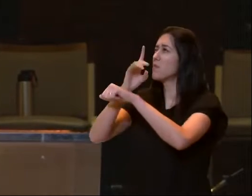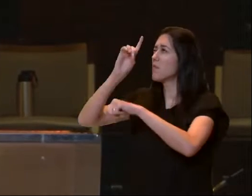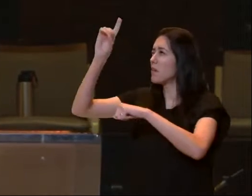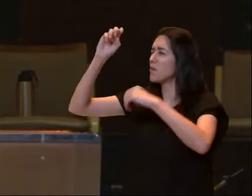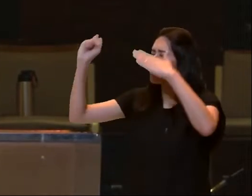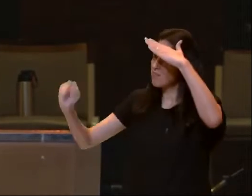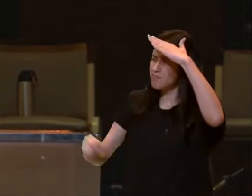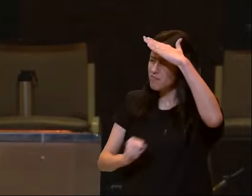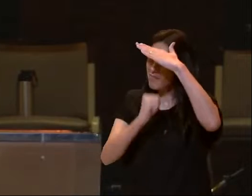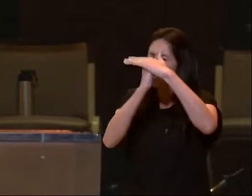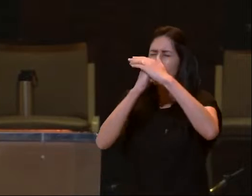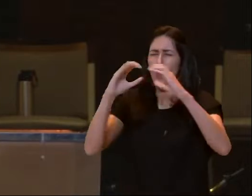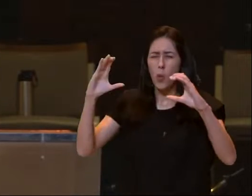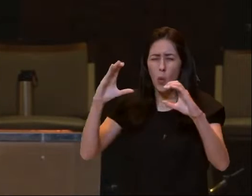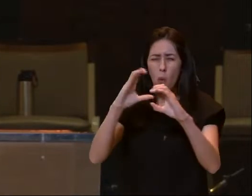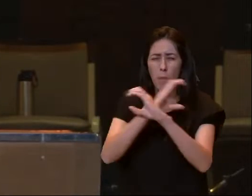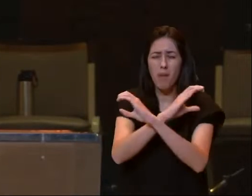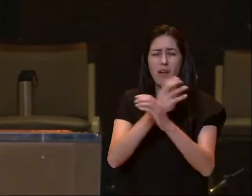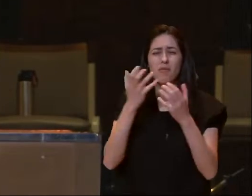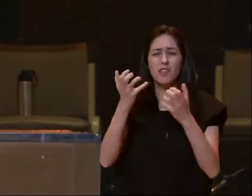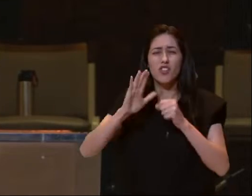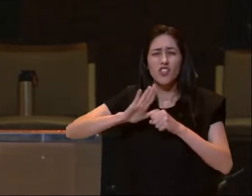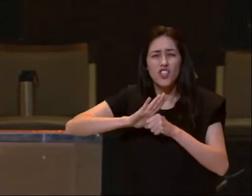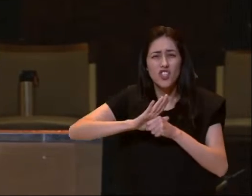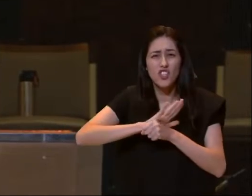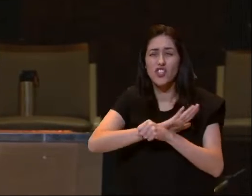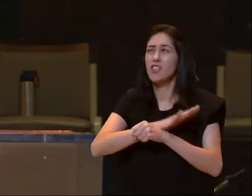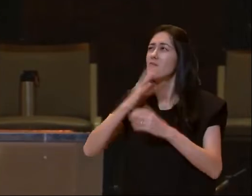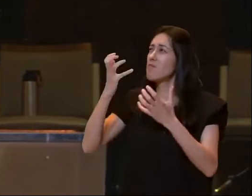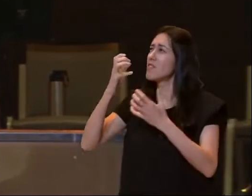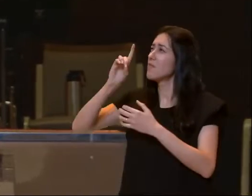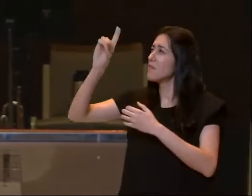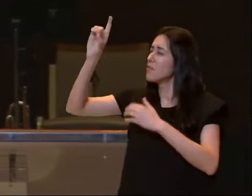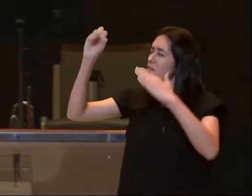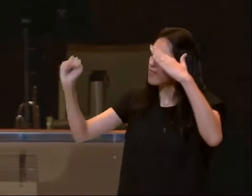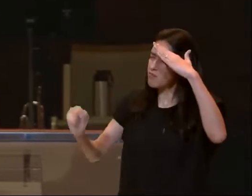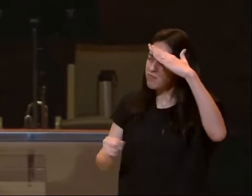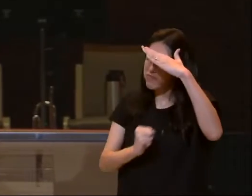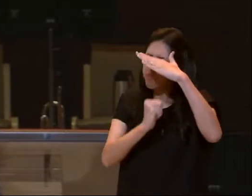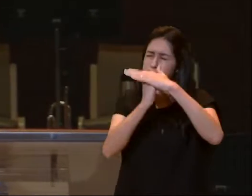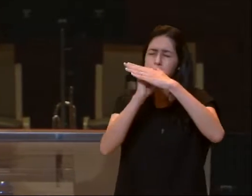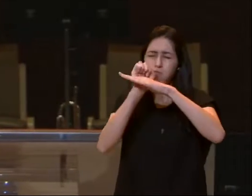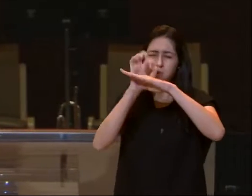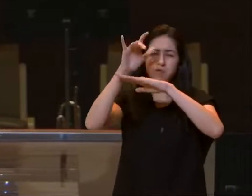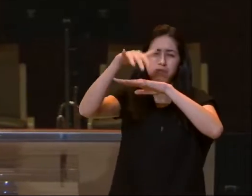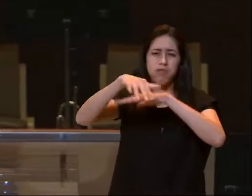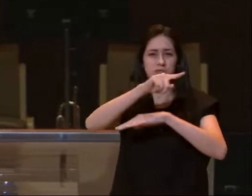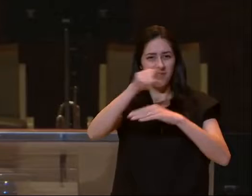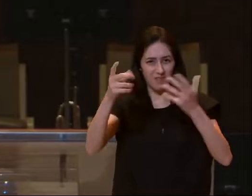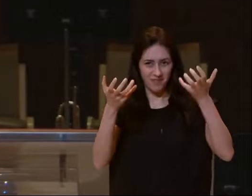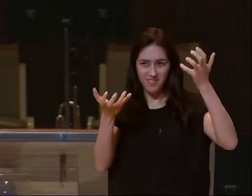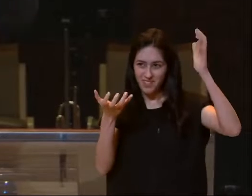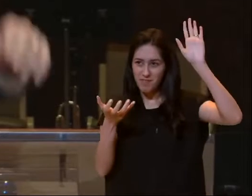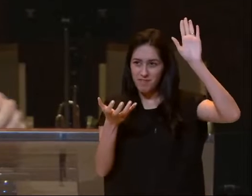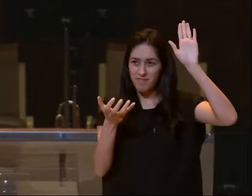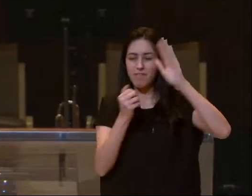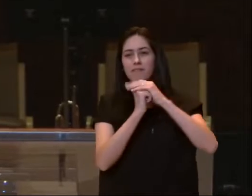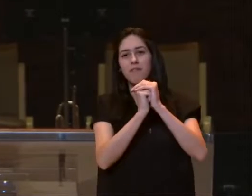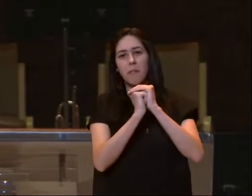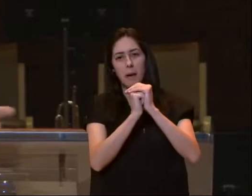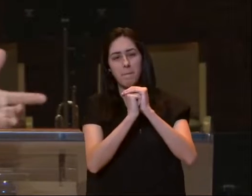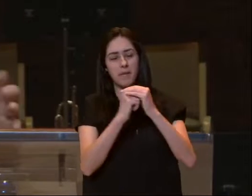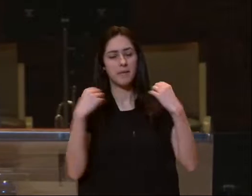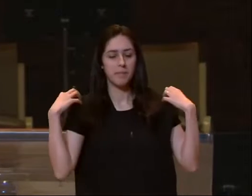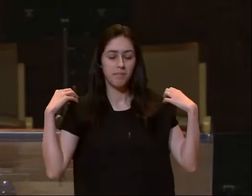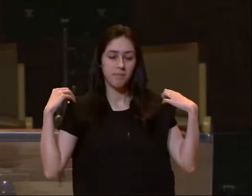plenitude, por enchimento, pelo transbordar de Deus na sua vida. Quantos desejam isso? Amém?